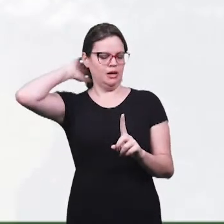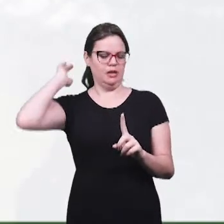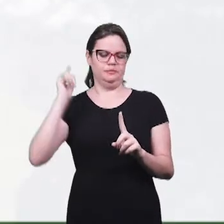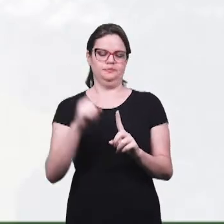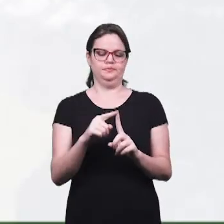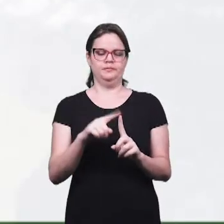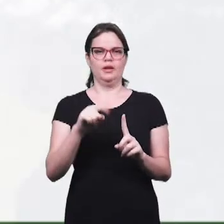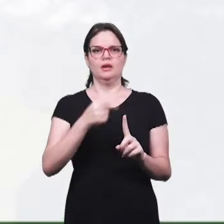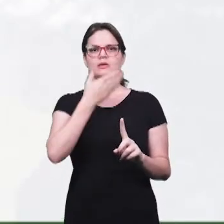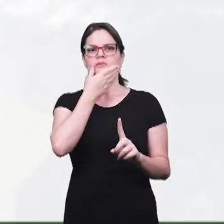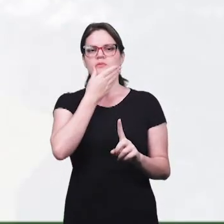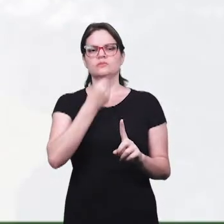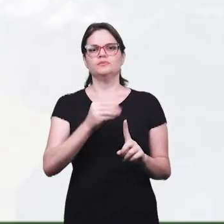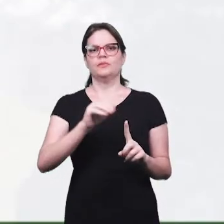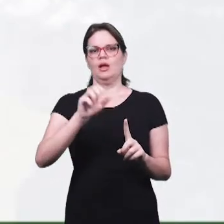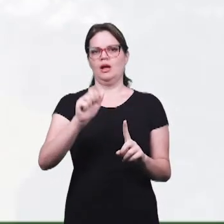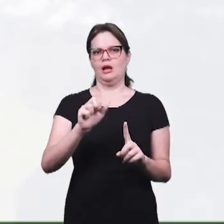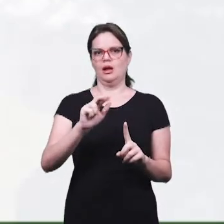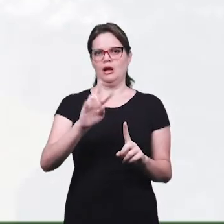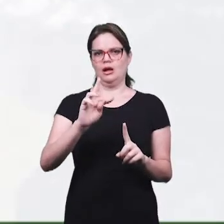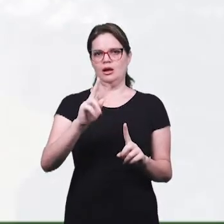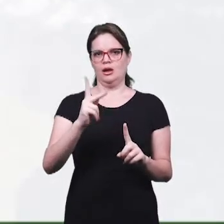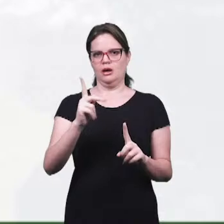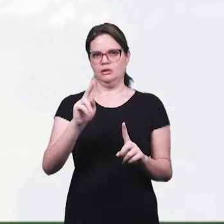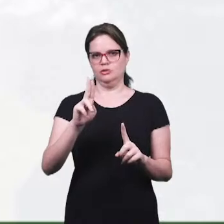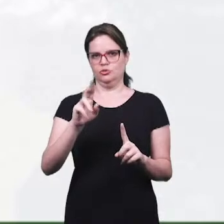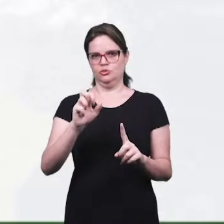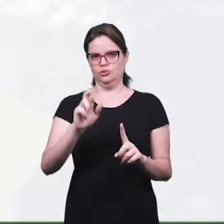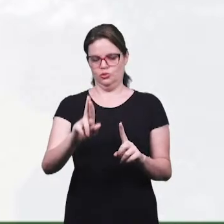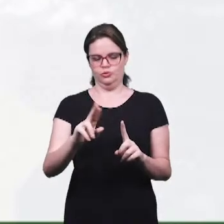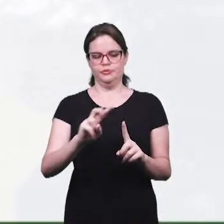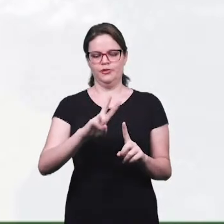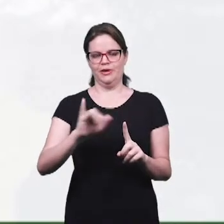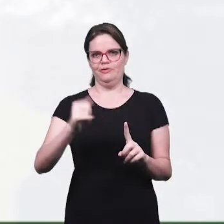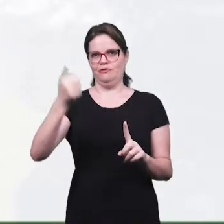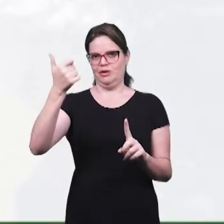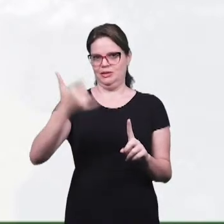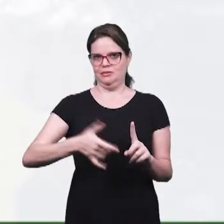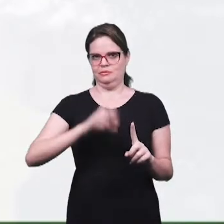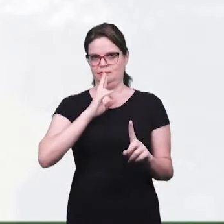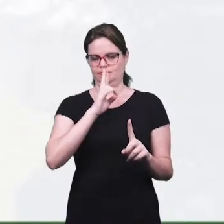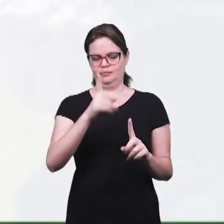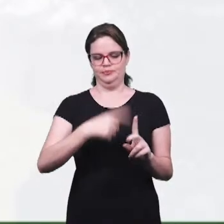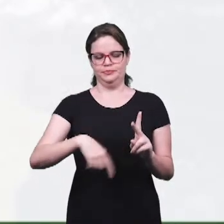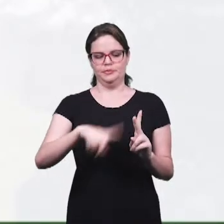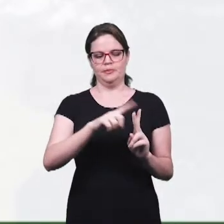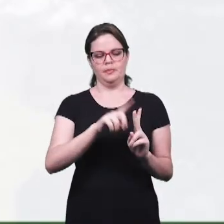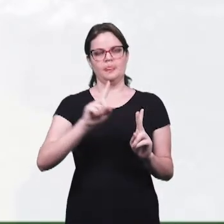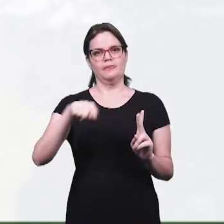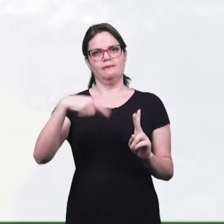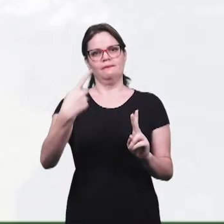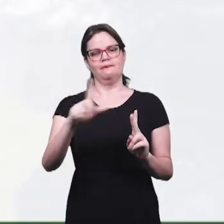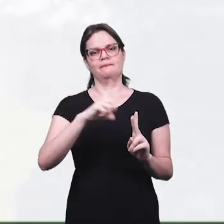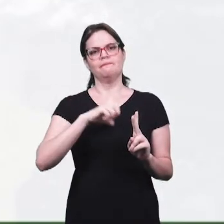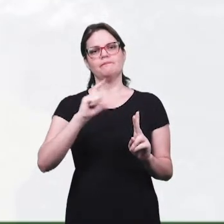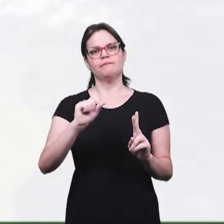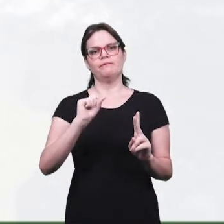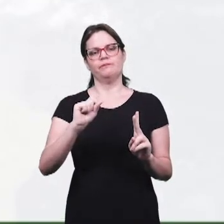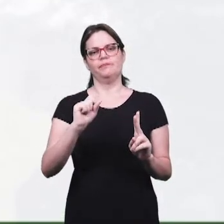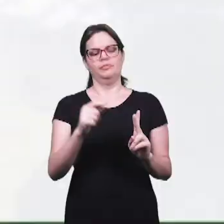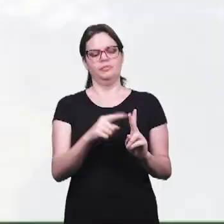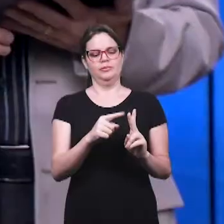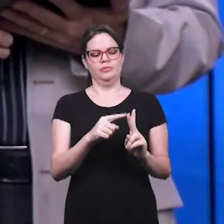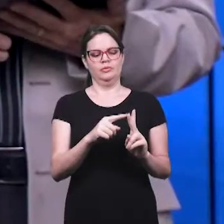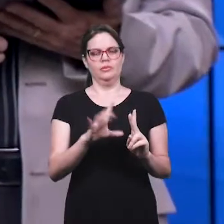falar é o Arthur. Arthur Tourinho é da classe de intermediários e ele vai nos dar uma primeira resposta. Depois, teremos uma segunda resposta